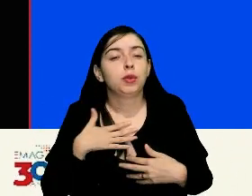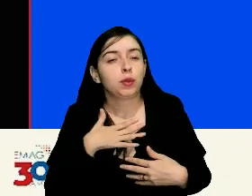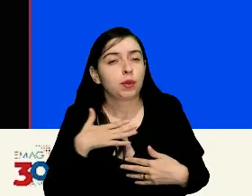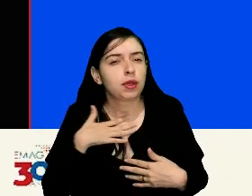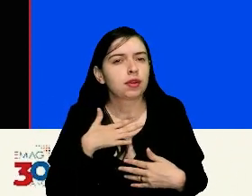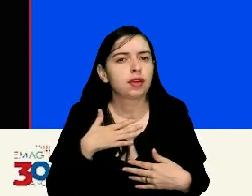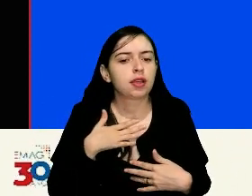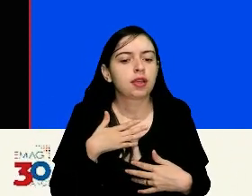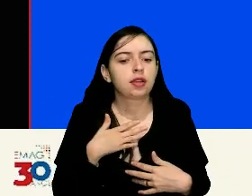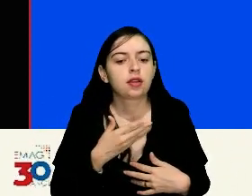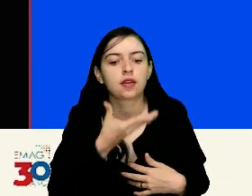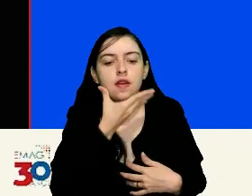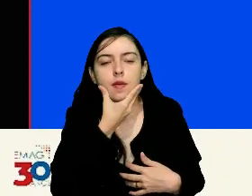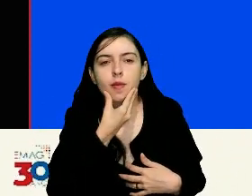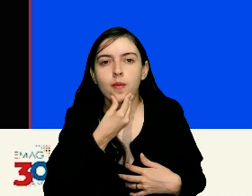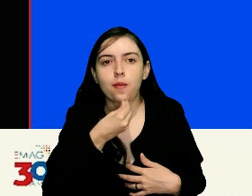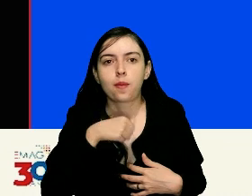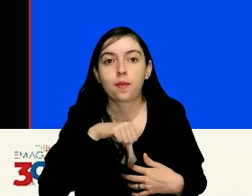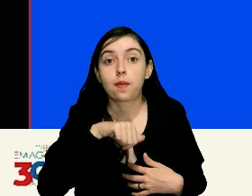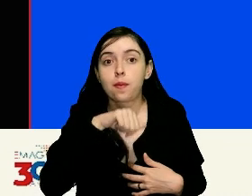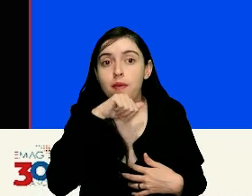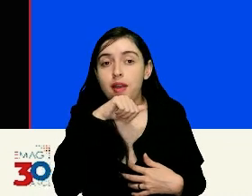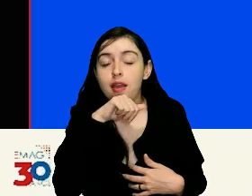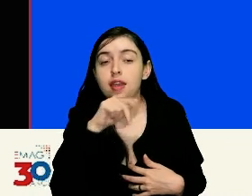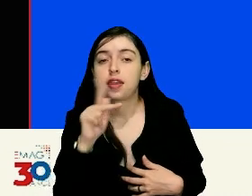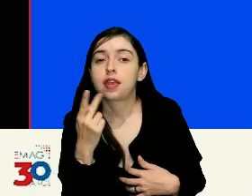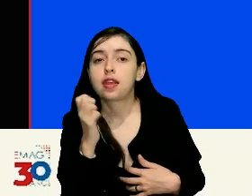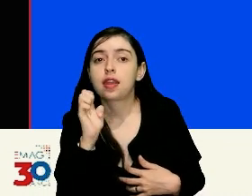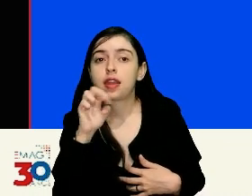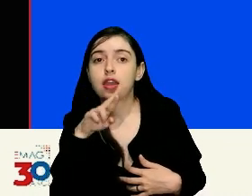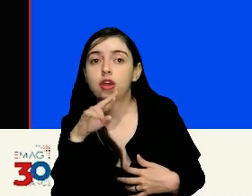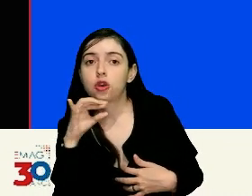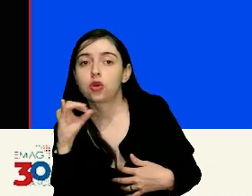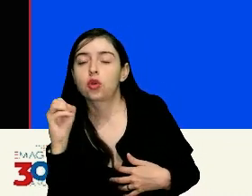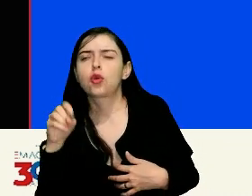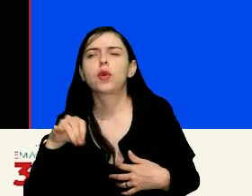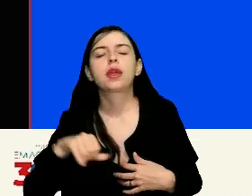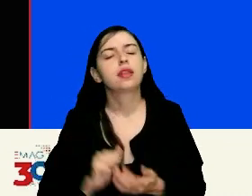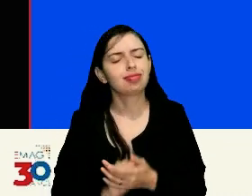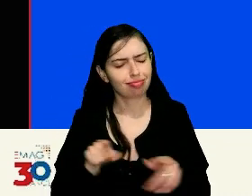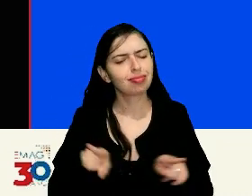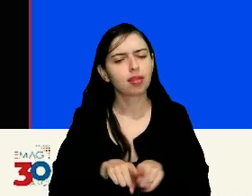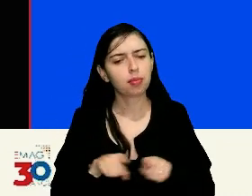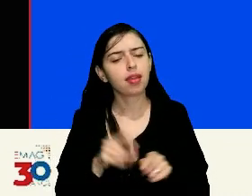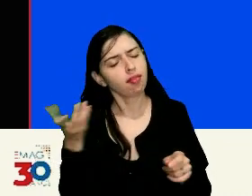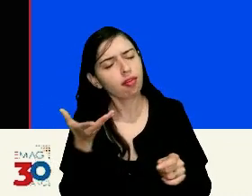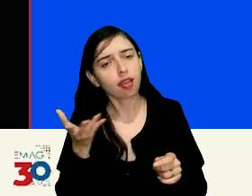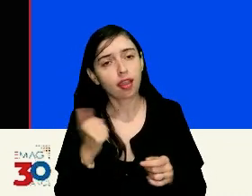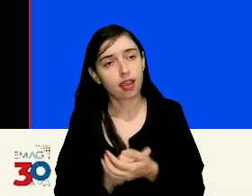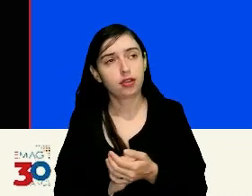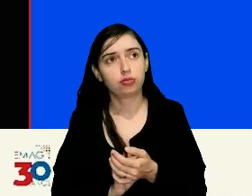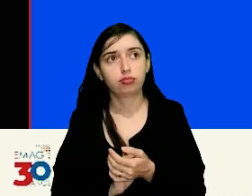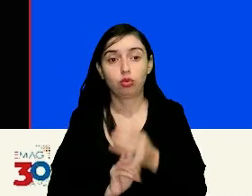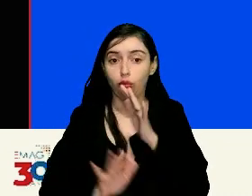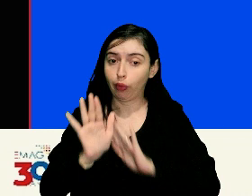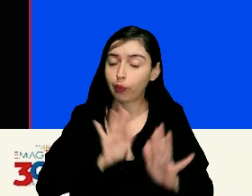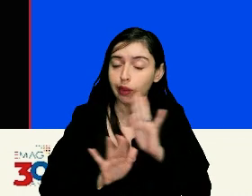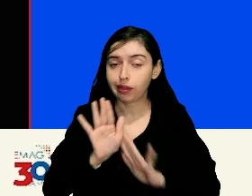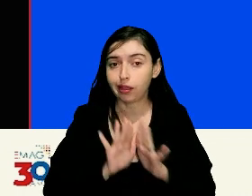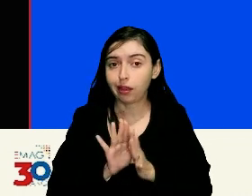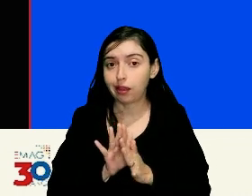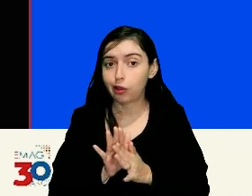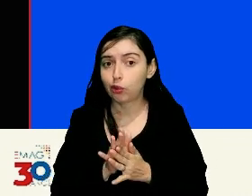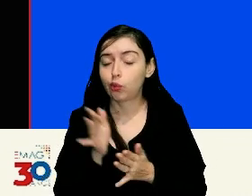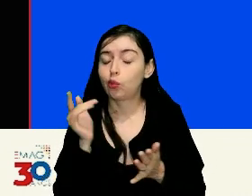né? Eu também quero ser pai-herói para o meu filho, que é o Vini, mas a gente tem que tomar cuidado e começar a quebrar esses mitos, porque da mesma forma